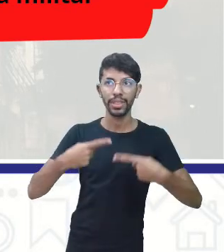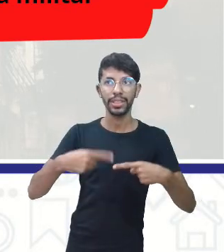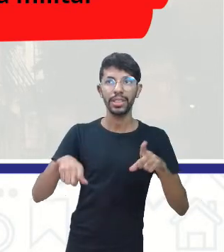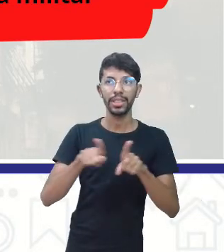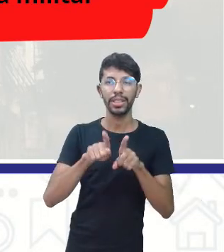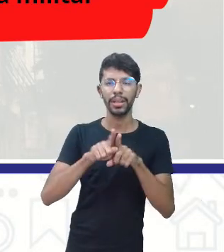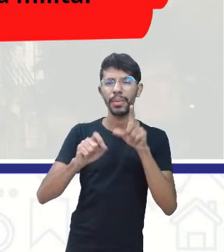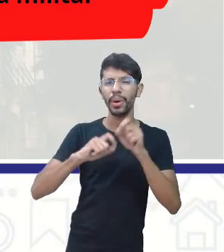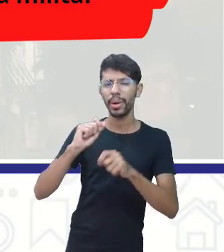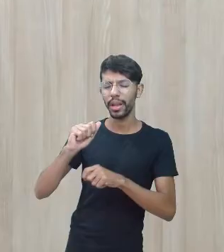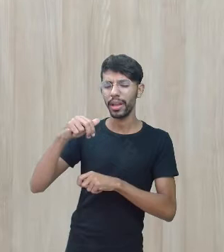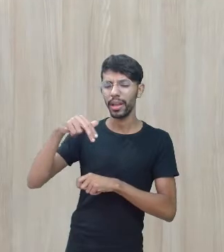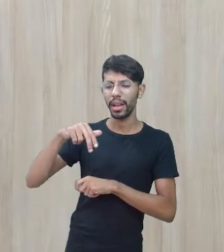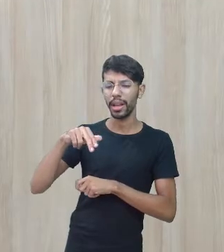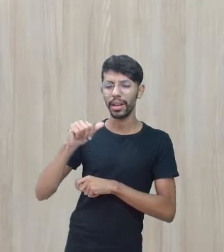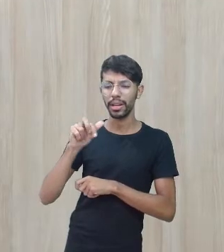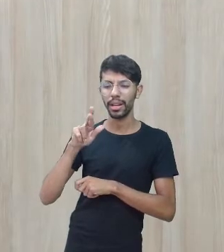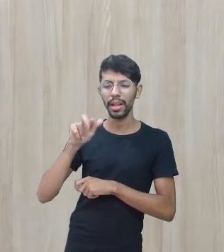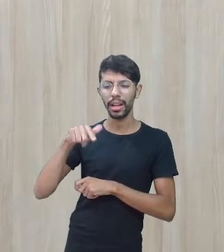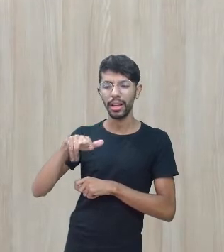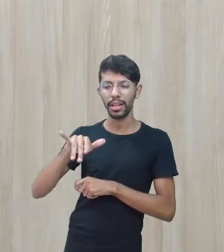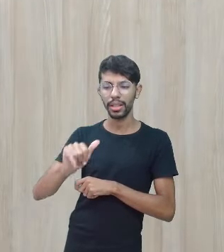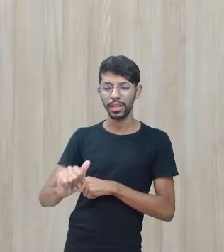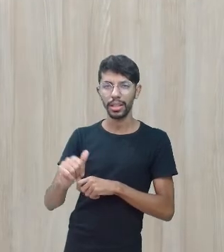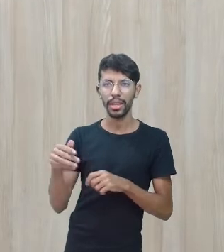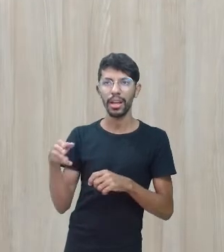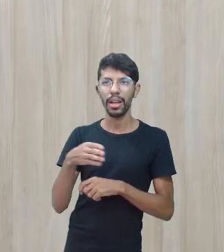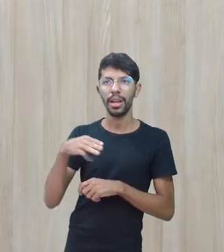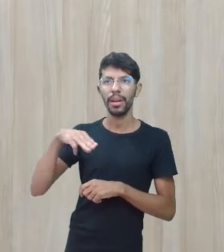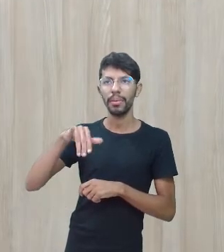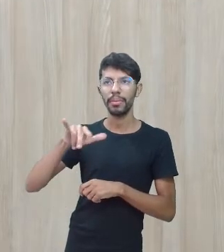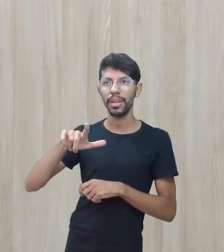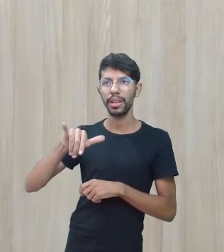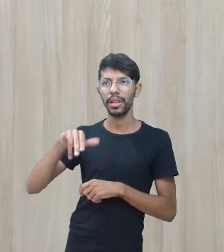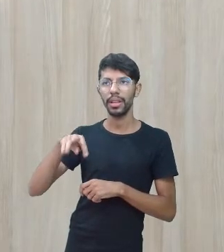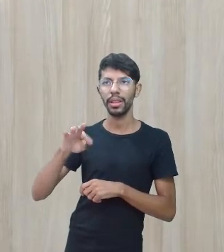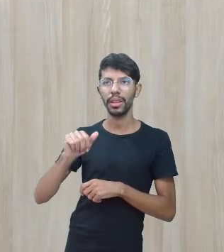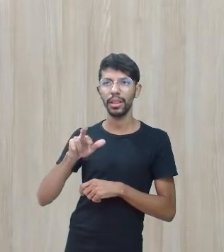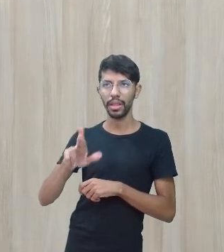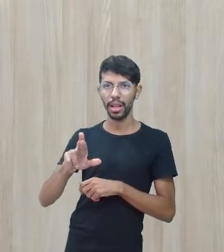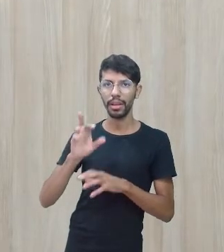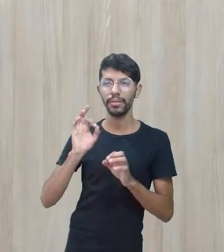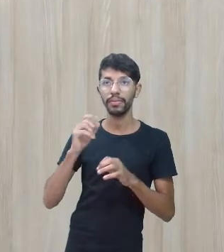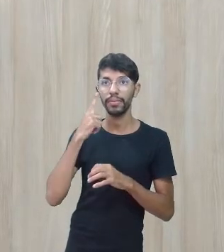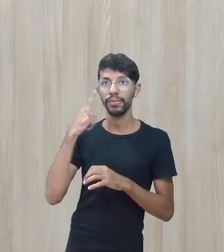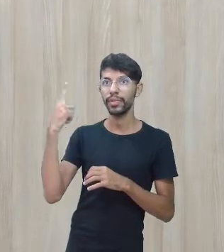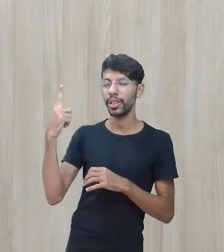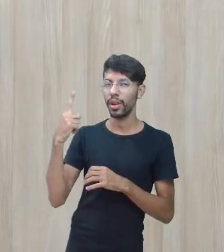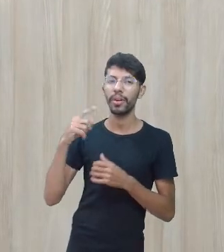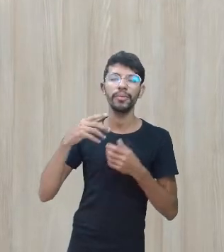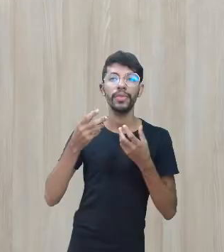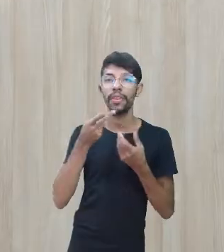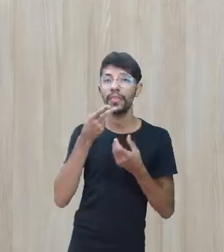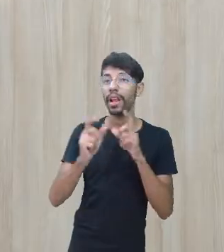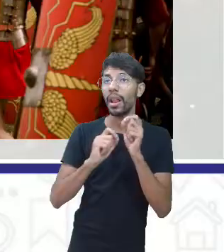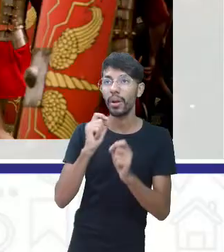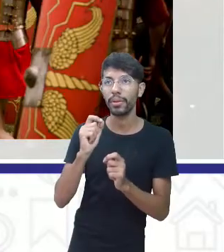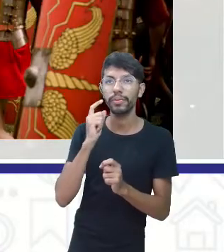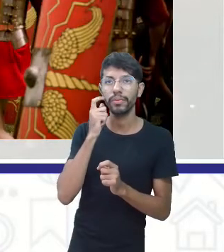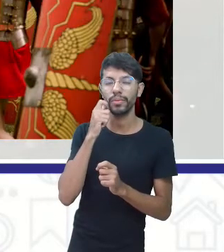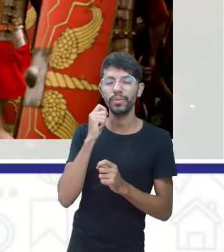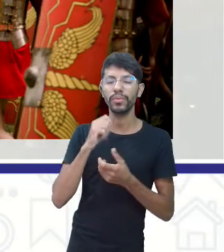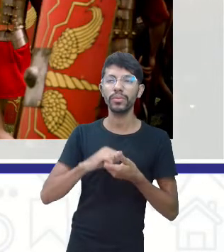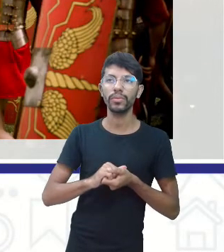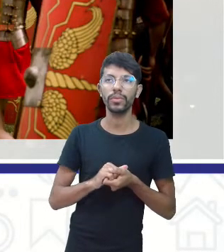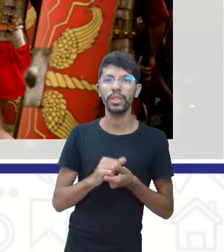explicar isso direitinho para vocês, né? O que eu quero dizer quando eu falo dessa anarquia militar? Olha a notícia aí. Então, só